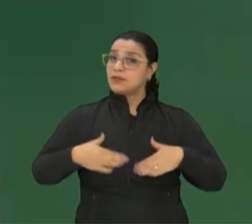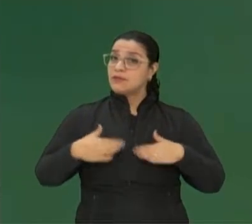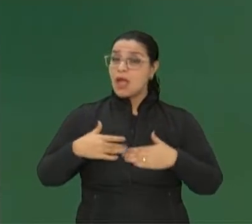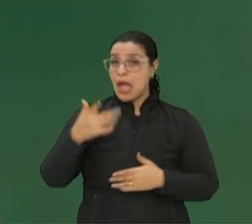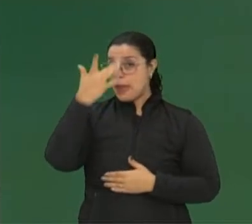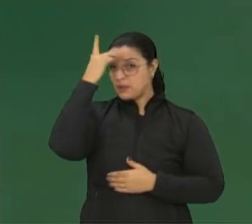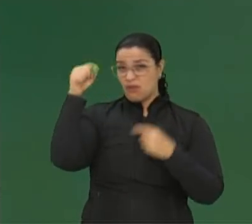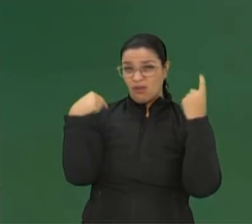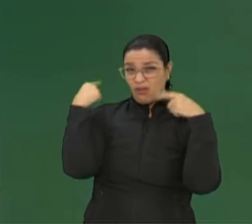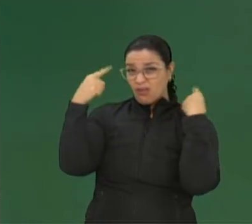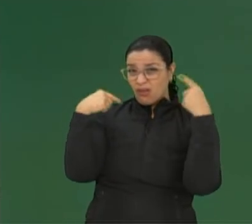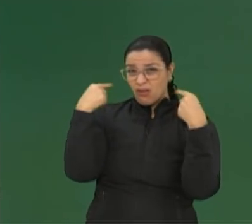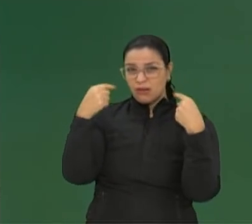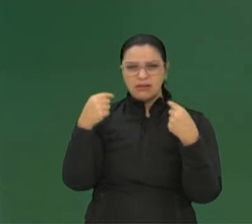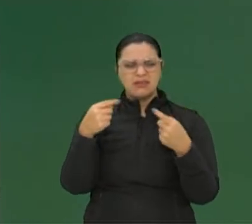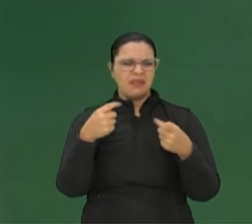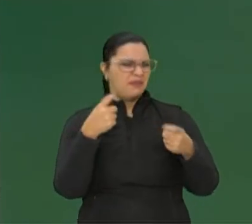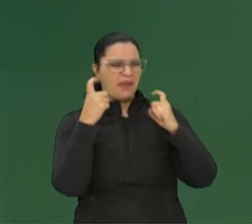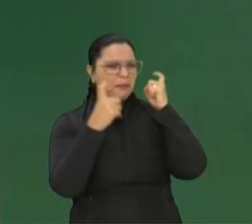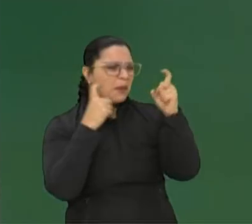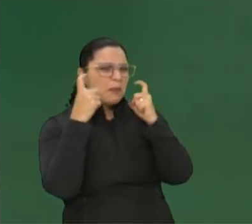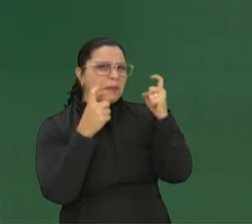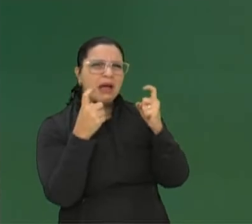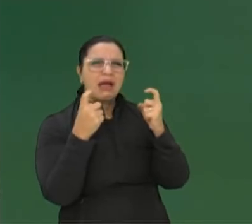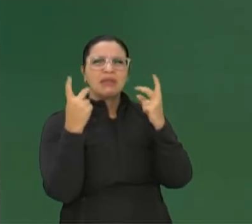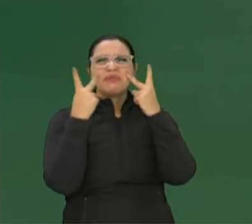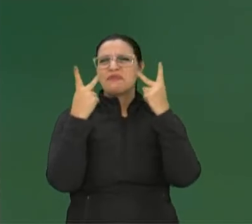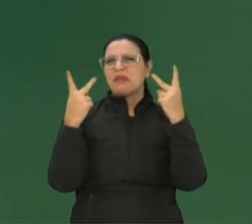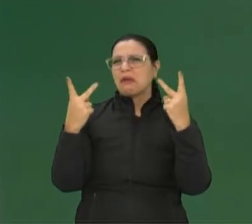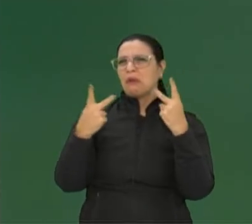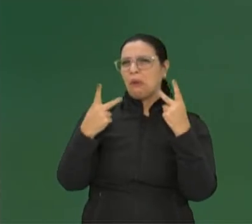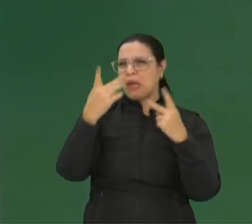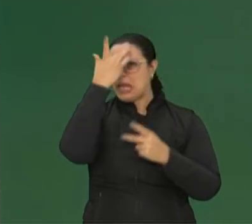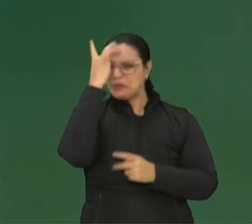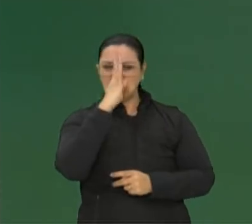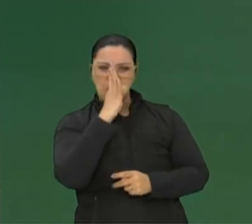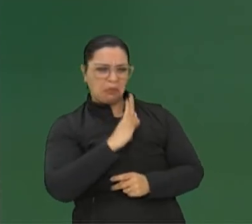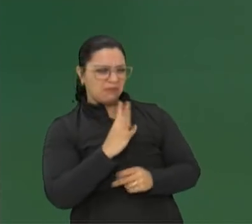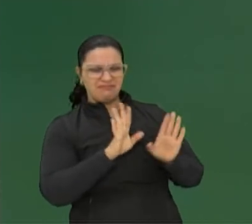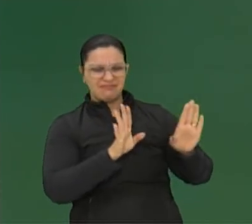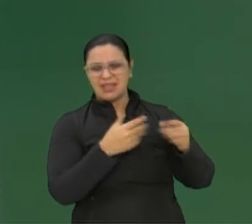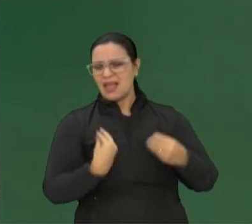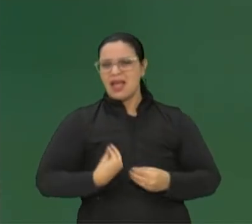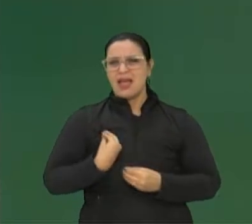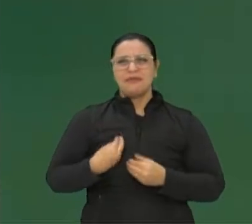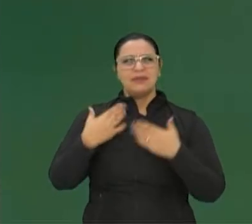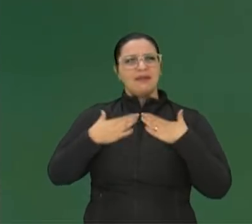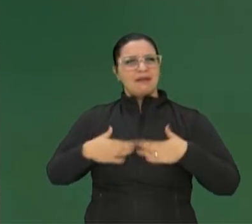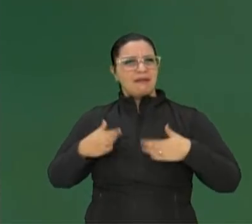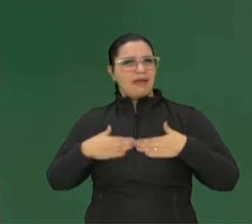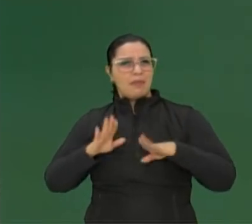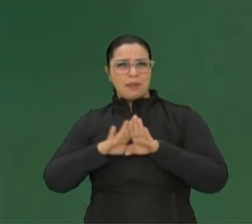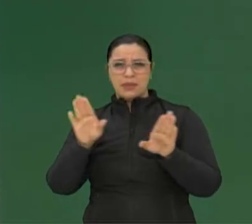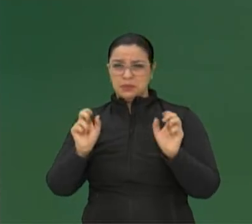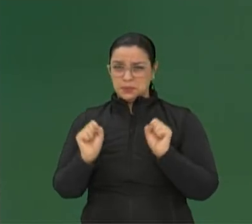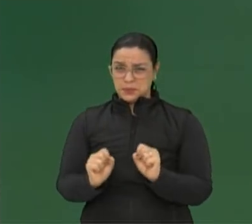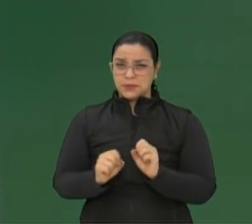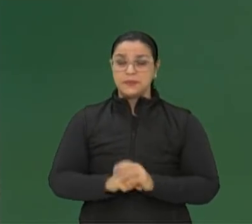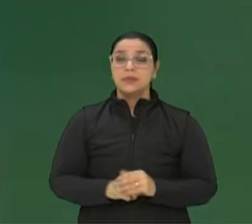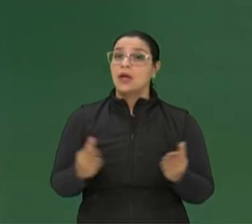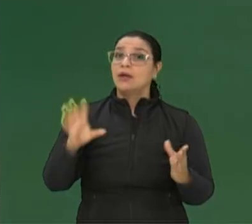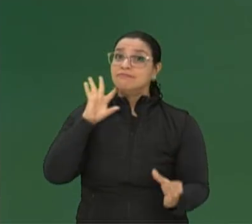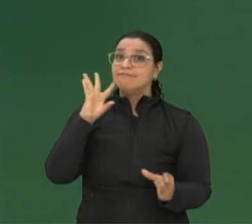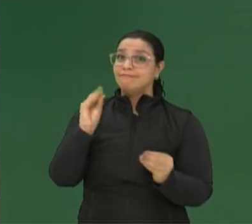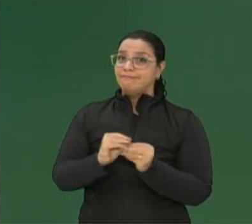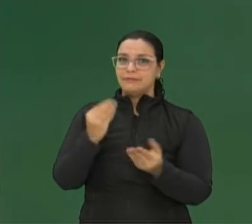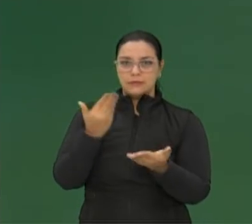ele não vai se preocupar com a vergonha, com a infâmia, com o que os outros vão pensar, então vai ter uma vida mais tranquila, serena ali, tá? Isso poderia ser uma resposta possível. E